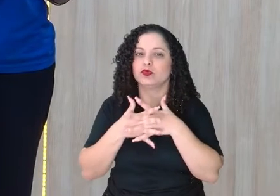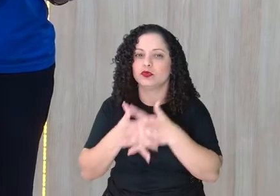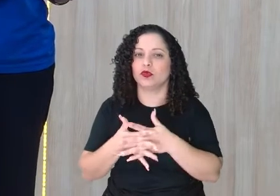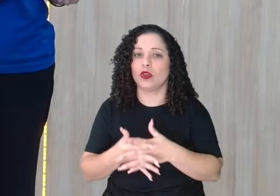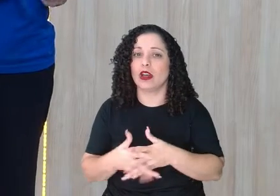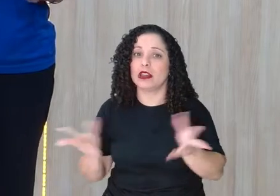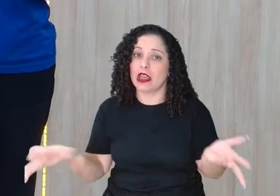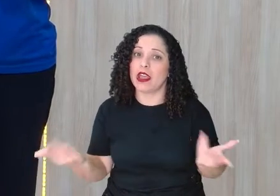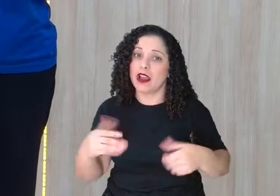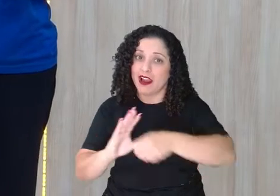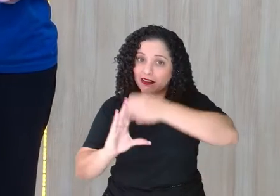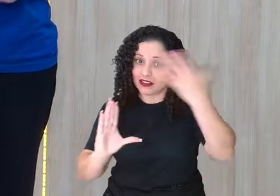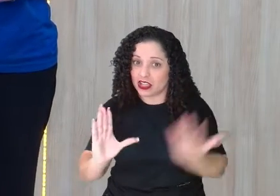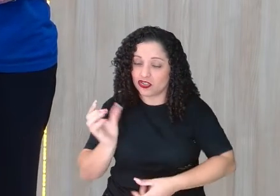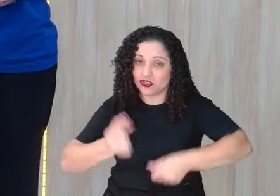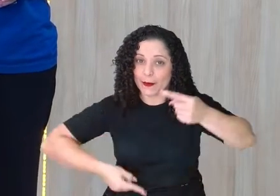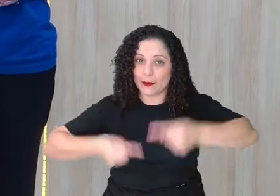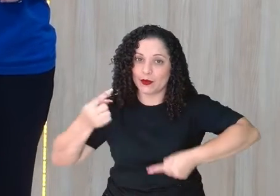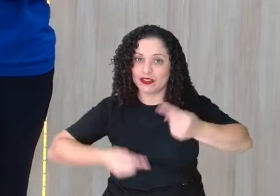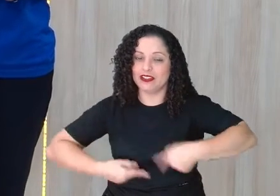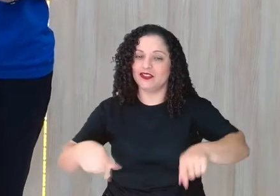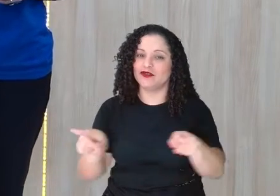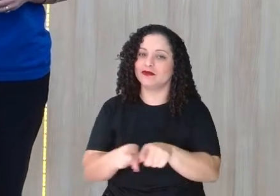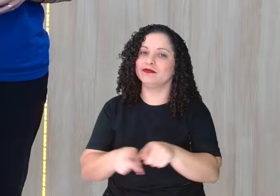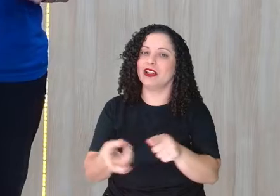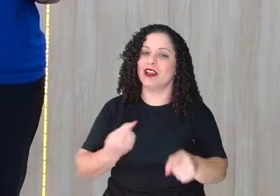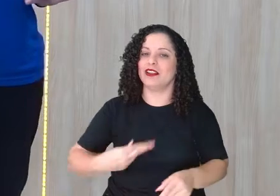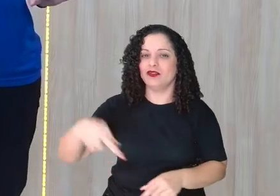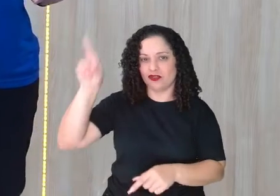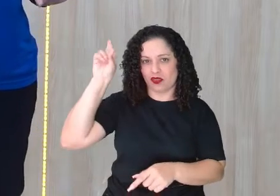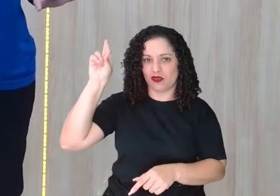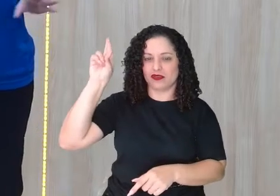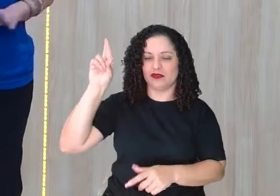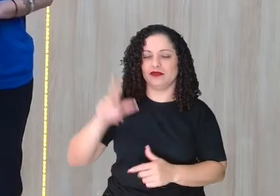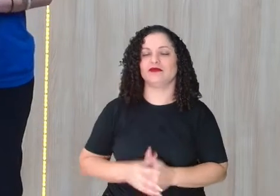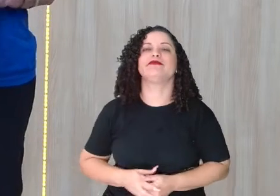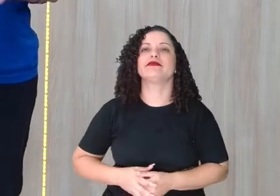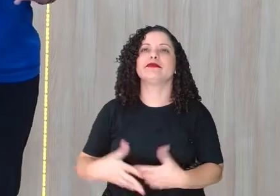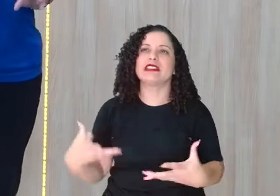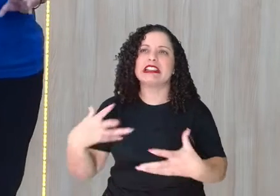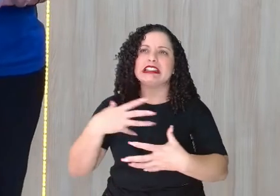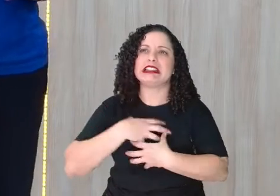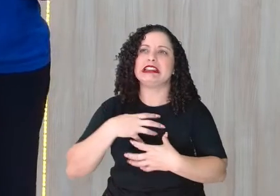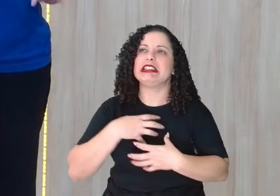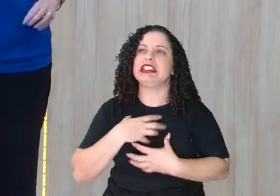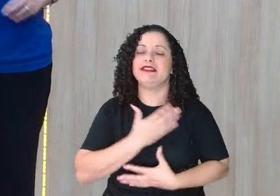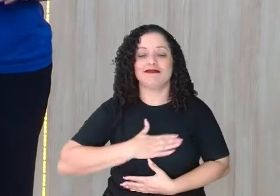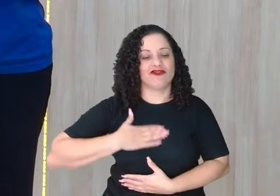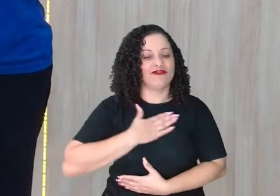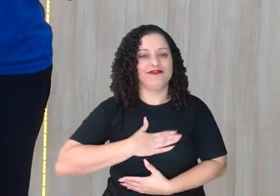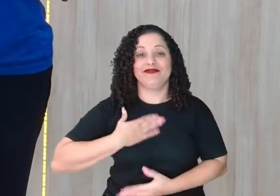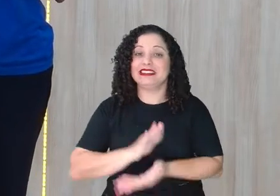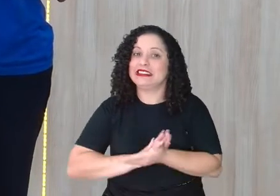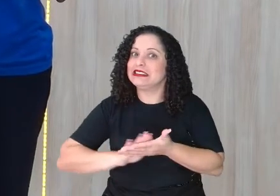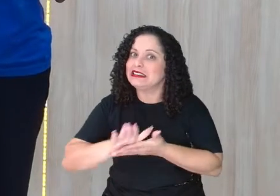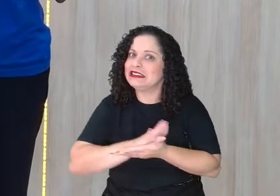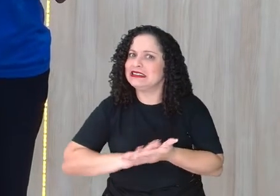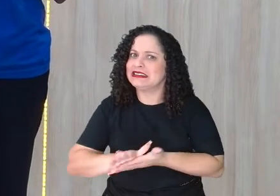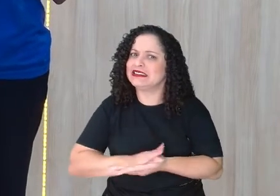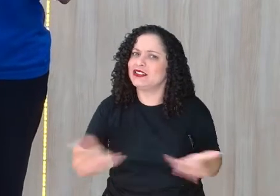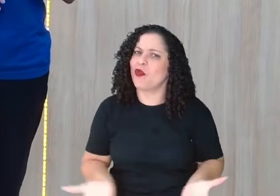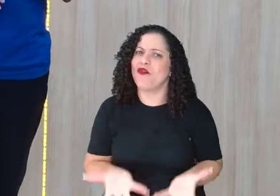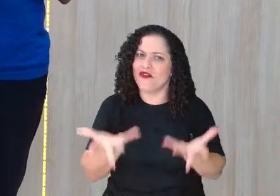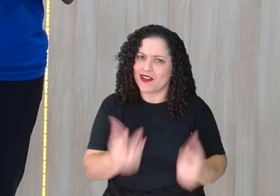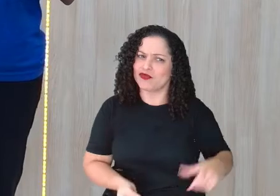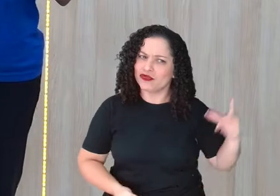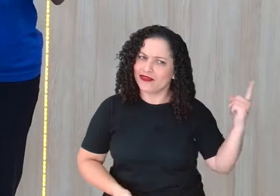aspectos políticos quanto religiosos, né? Então, eles não estavam mais se sentindo satisfeitos, confortáveis, então disse, vamos para outro lugar,